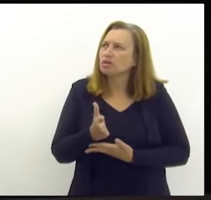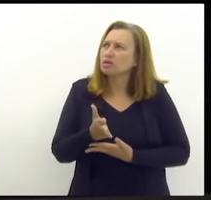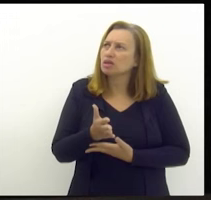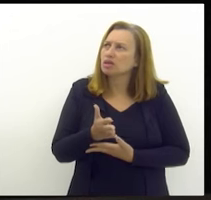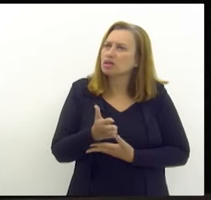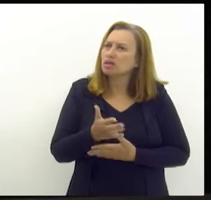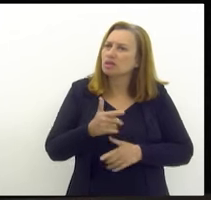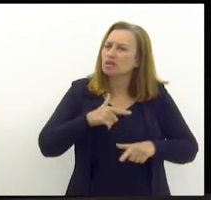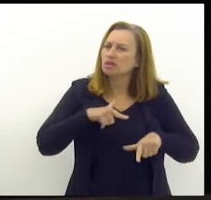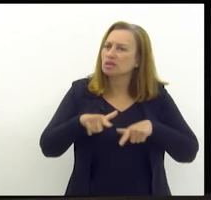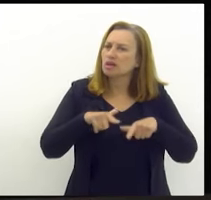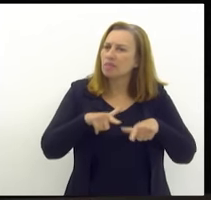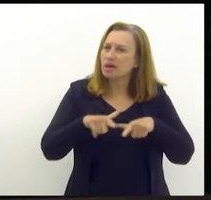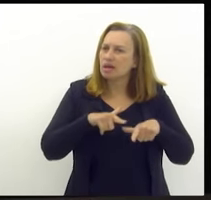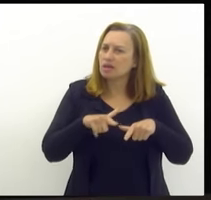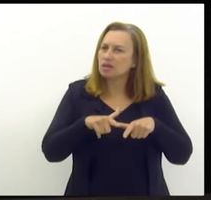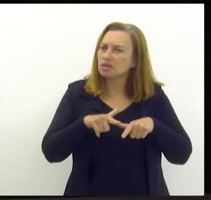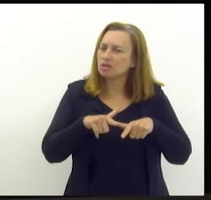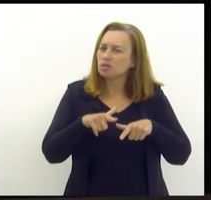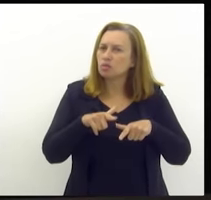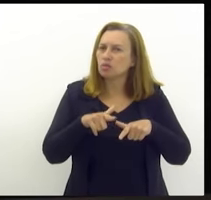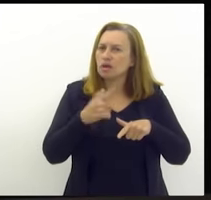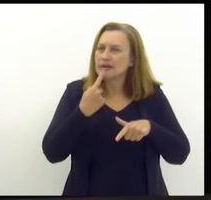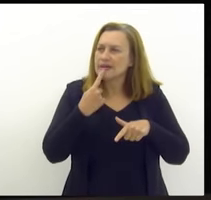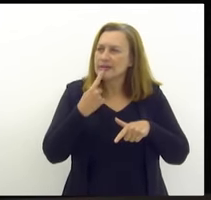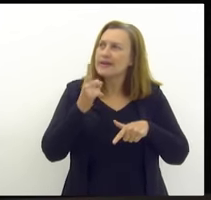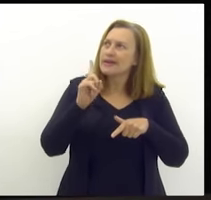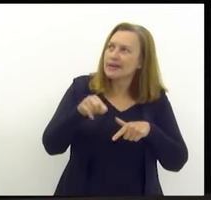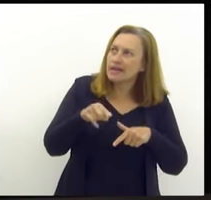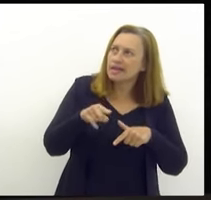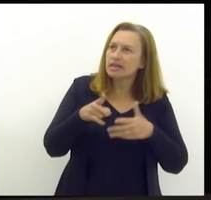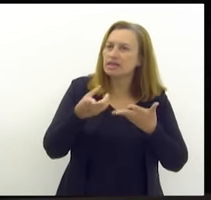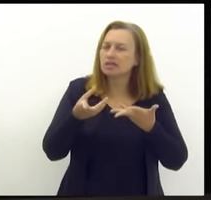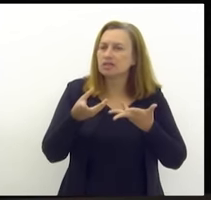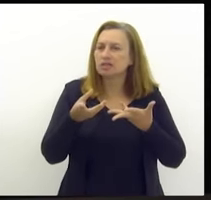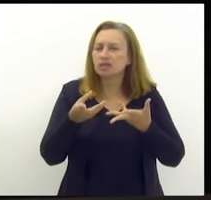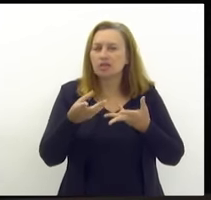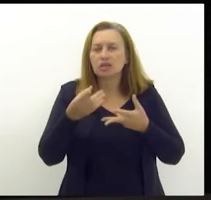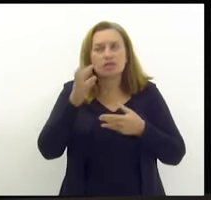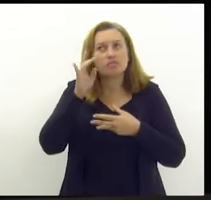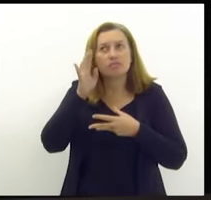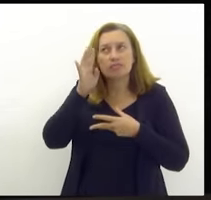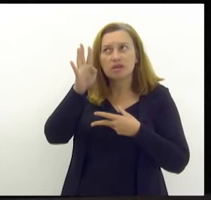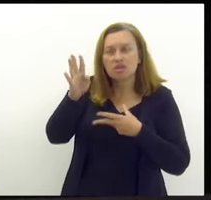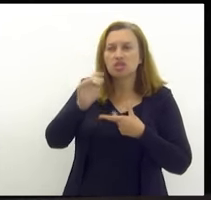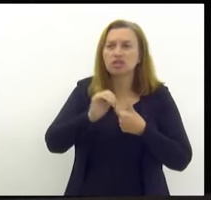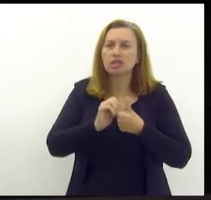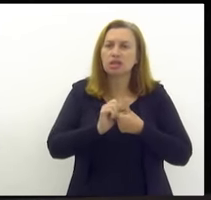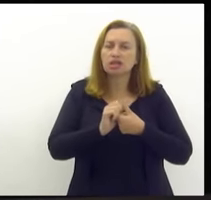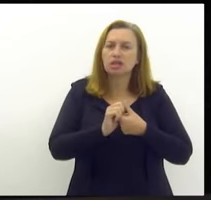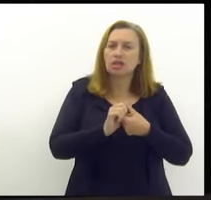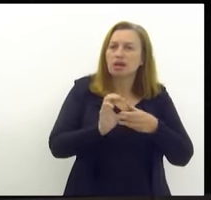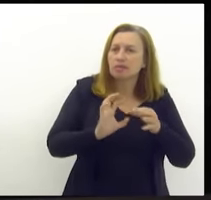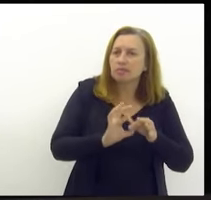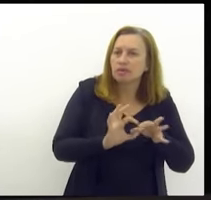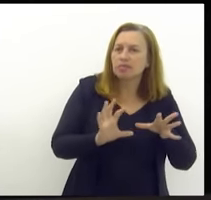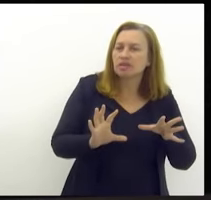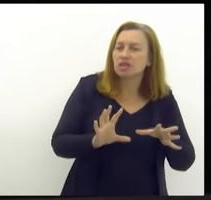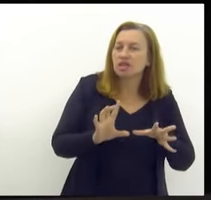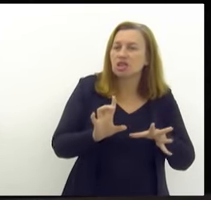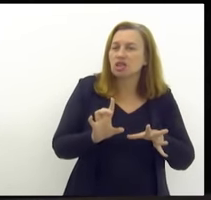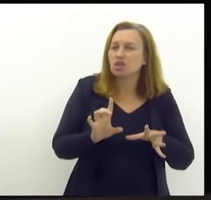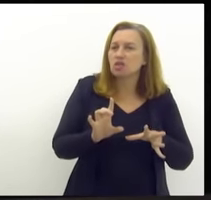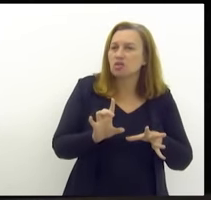com superavit essa é uma fórmula né fantasiosa para permitir que aquilo